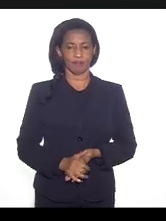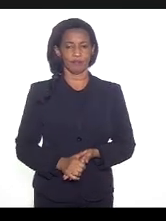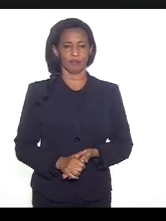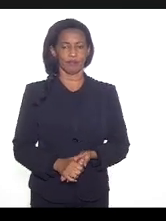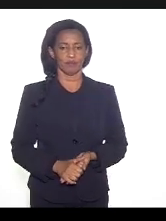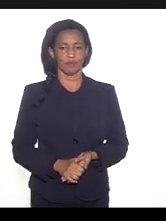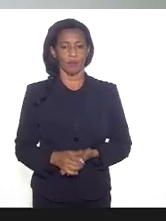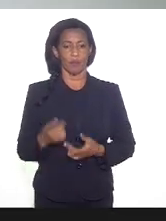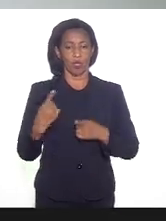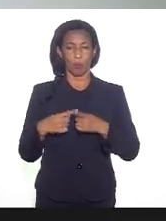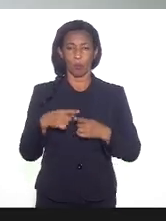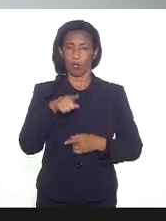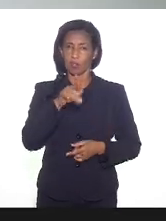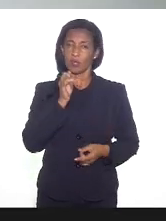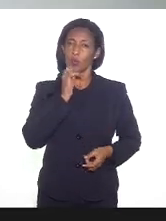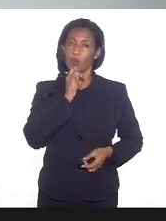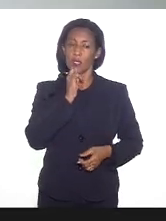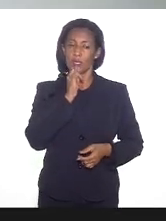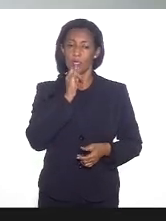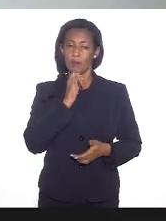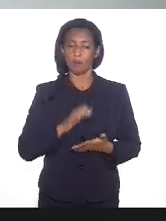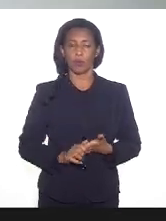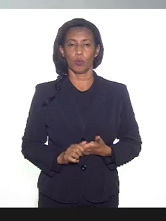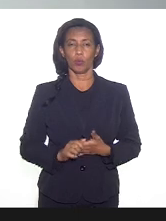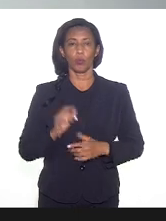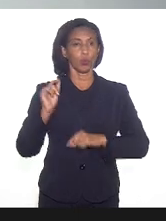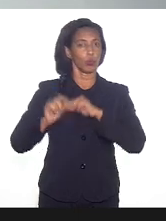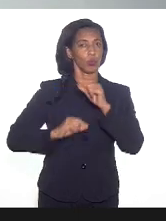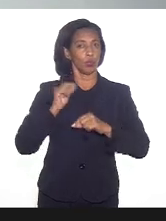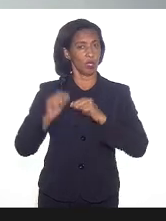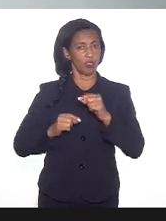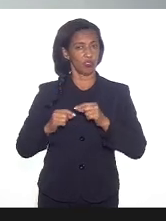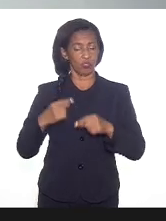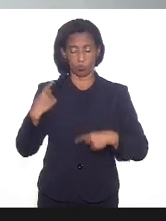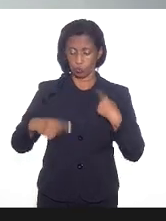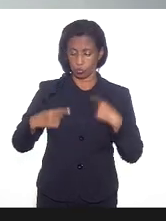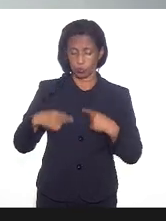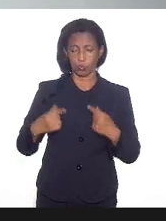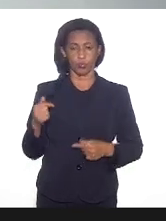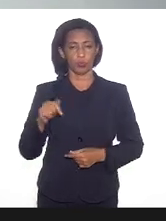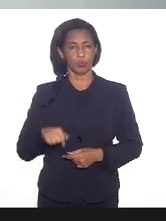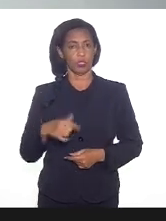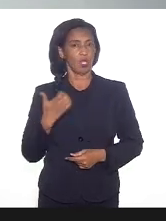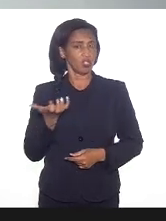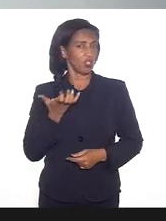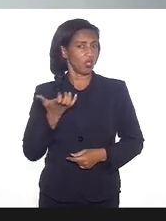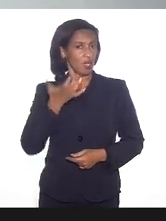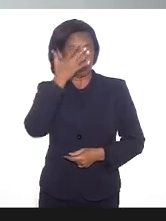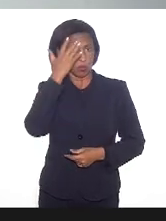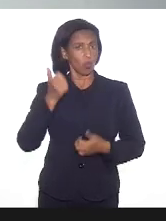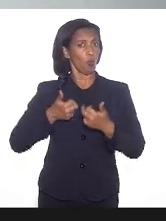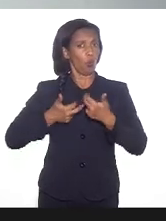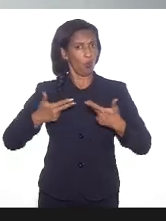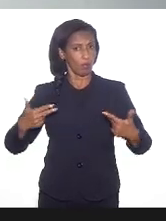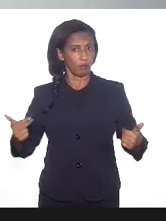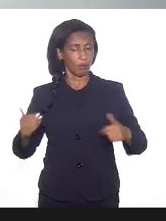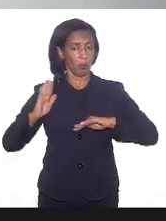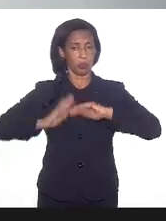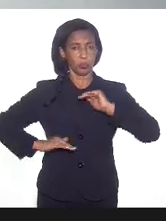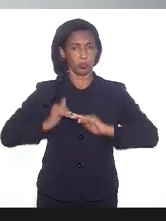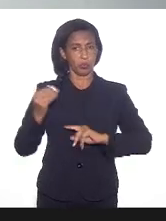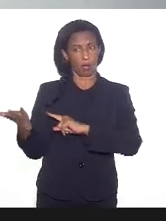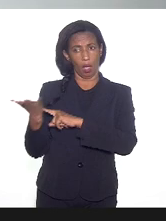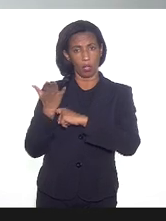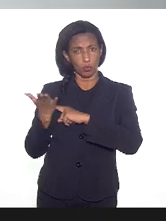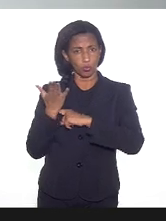porque acho que vocês são um exemplo do que a gente está debatendo aqui. A gente quer que gente qualificada como vocês, que nos ajudam